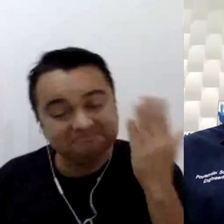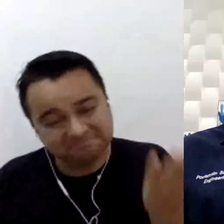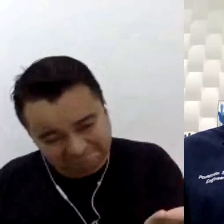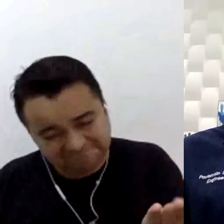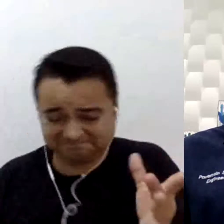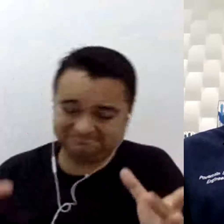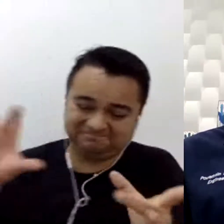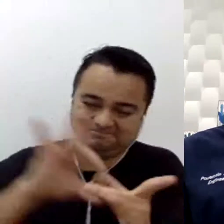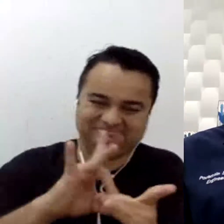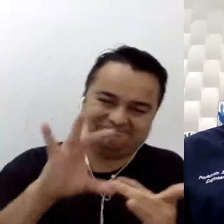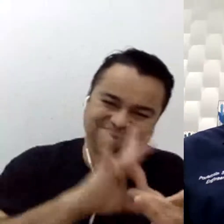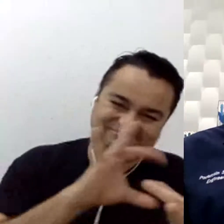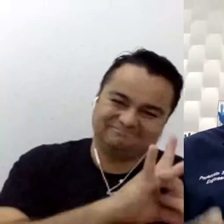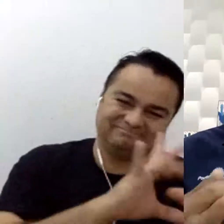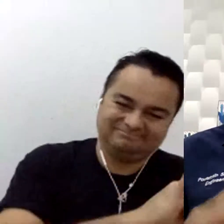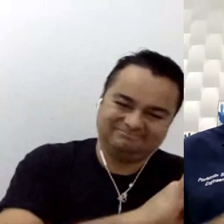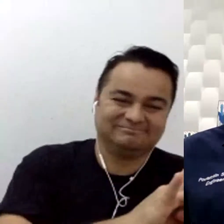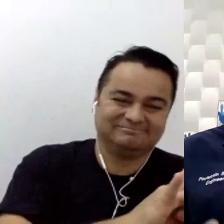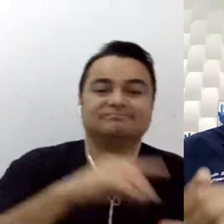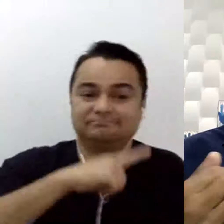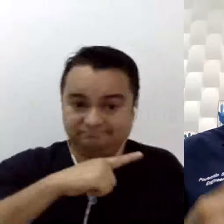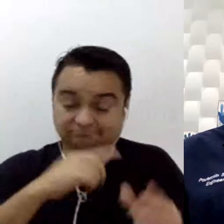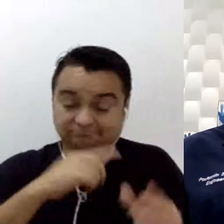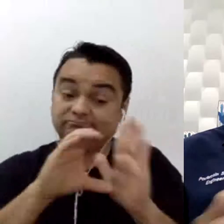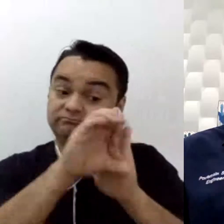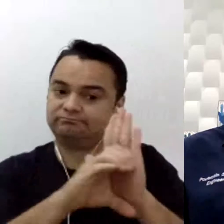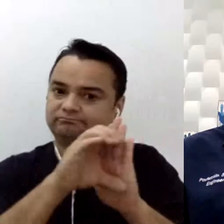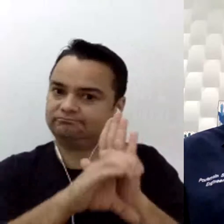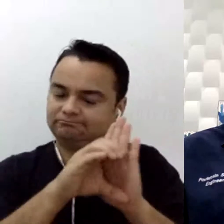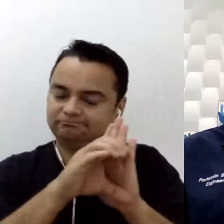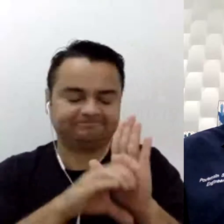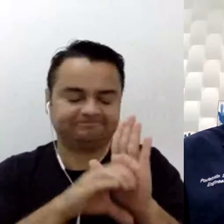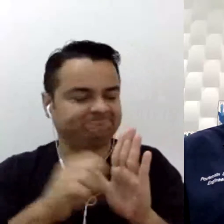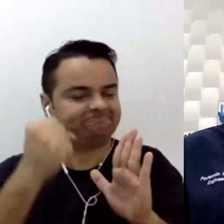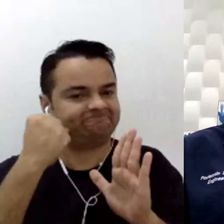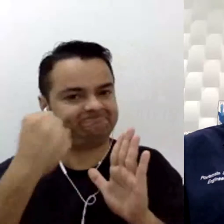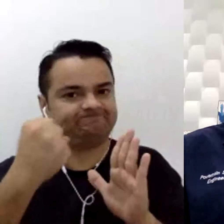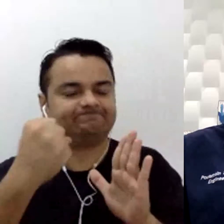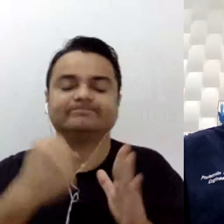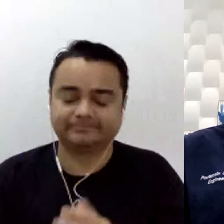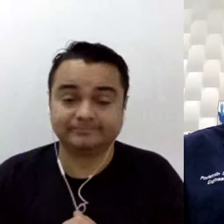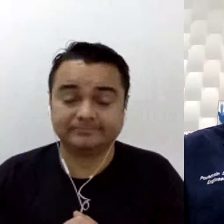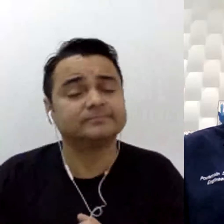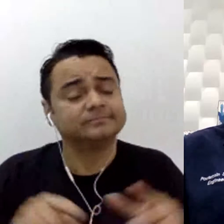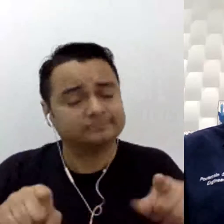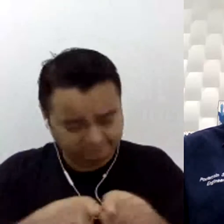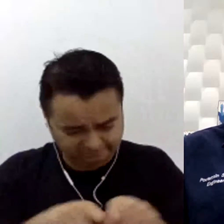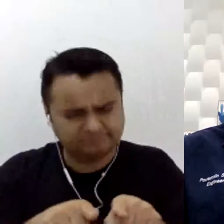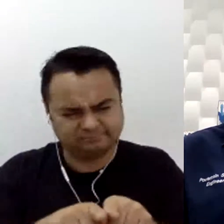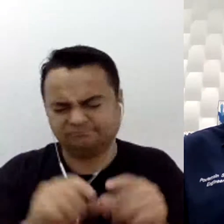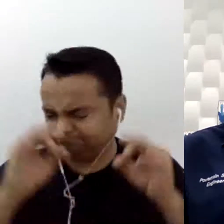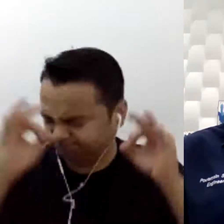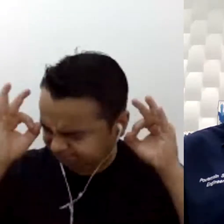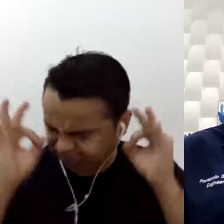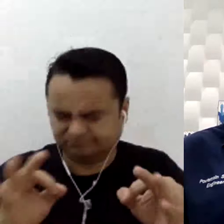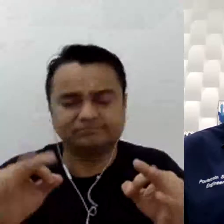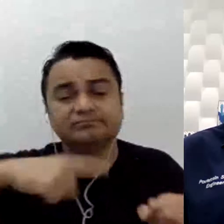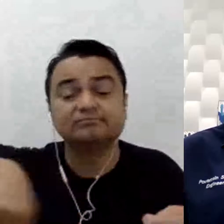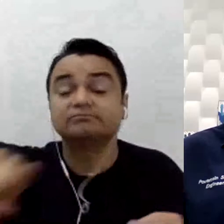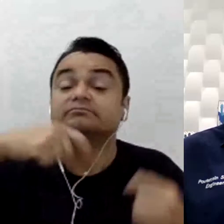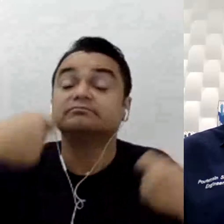está analisando. Então, tem um conceito muito forte em cima disso. E, sem dúvida nenhuma, né, nós temos que estar